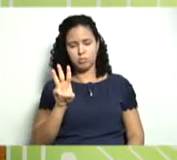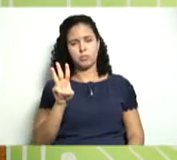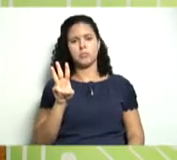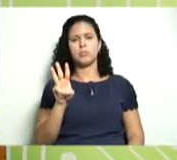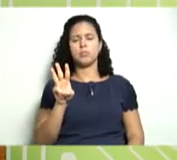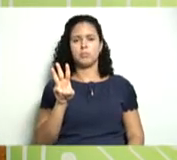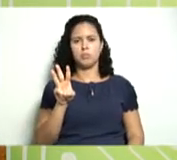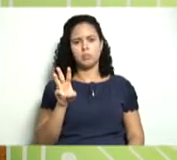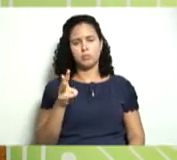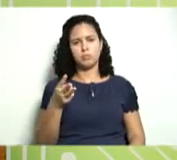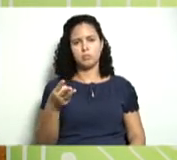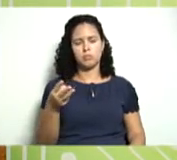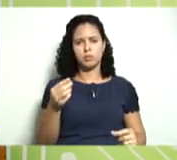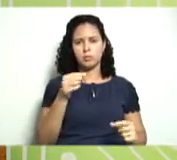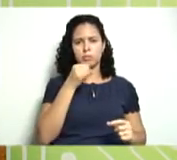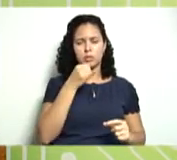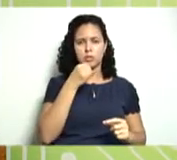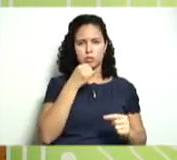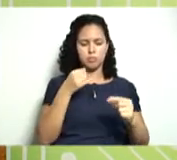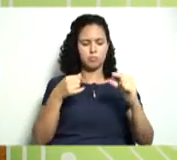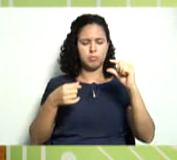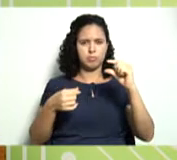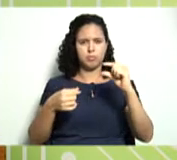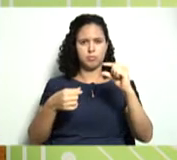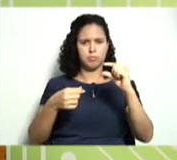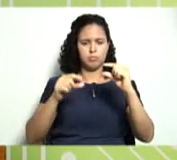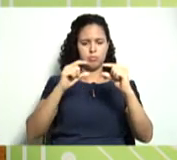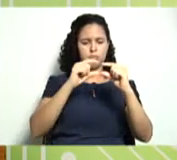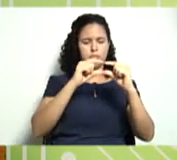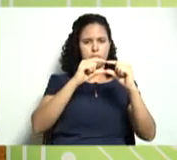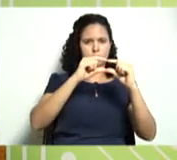do google por exemplo você digita